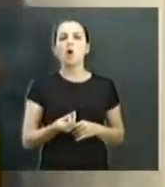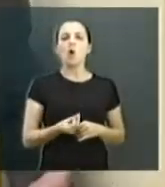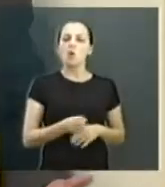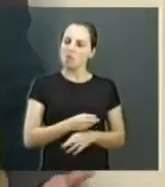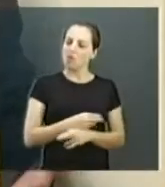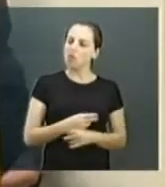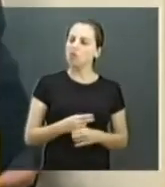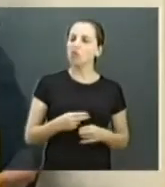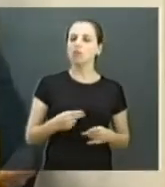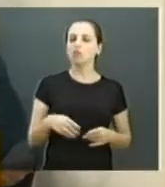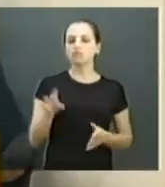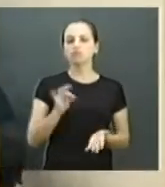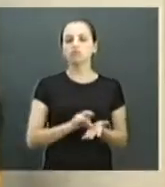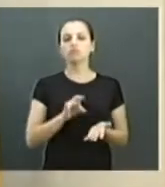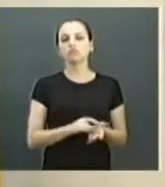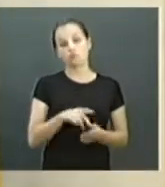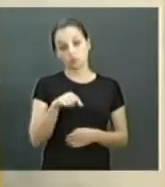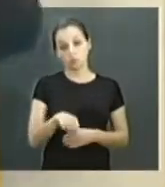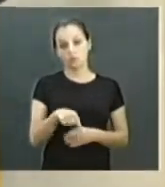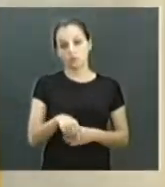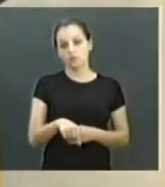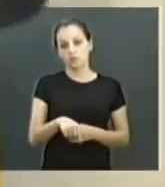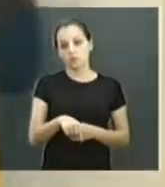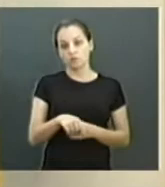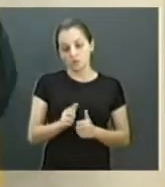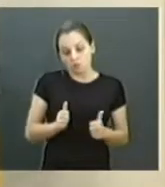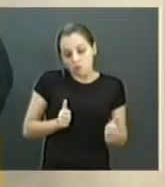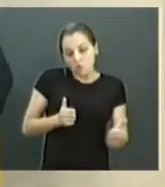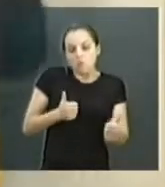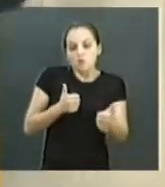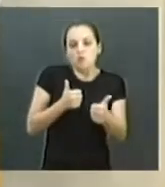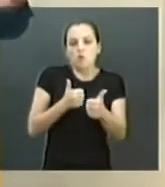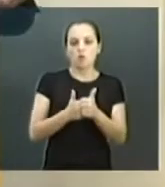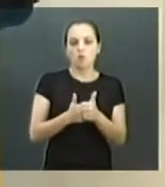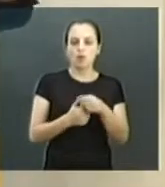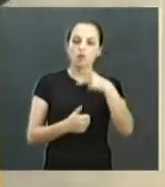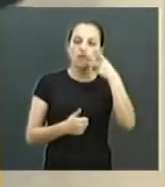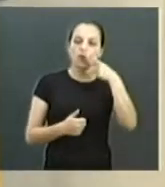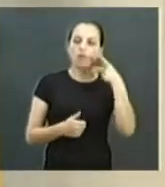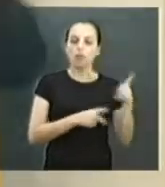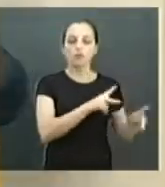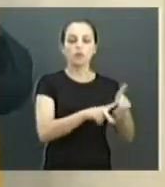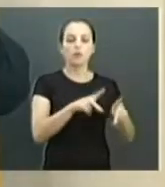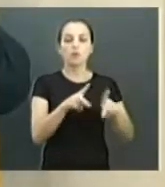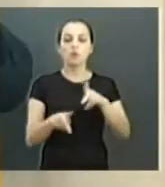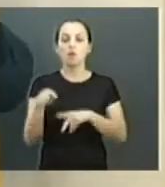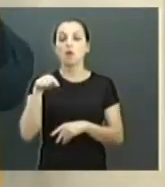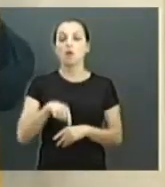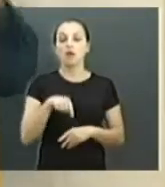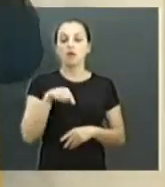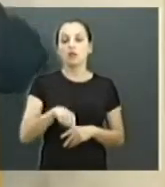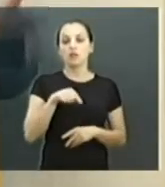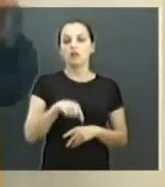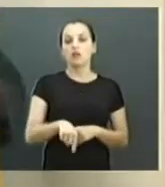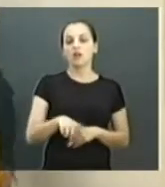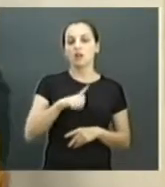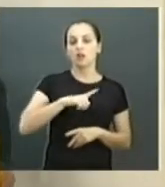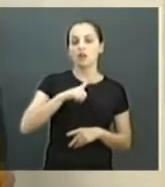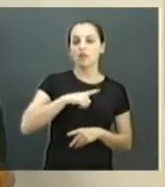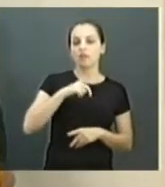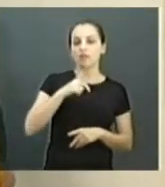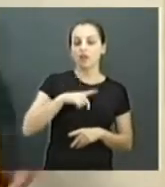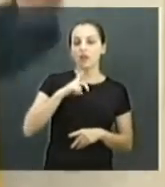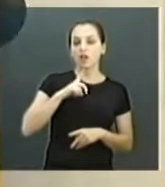está redonda aqui e quero aproximar eu, o vereador da população, se quem está aqui dentro tem essa visão